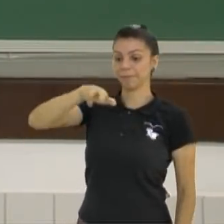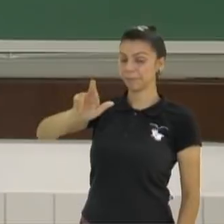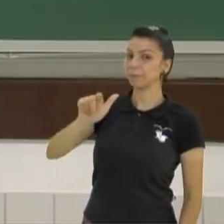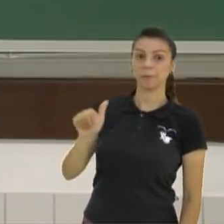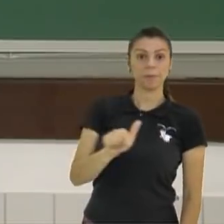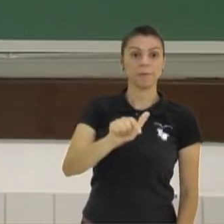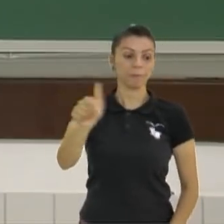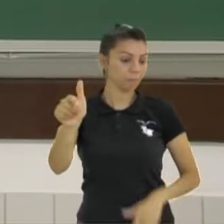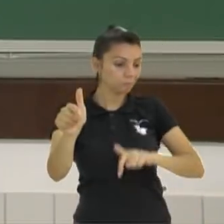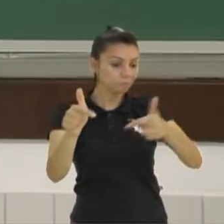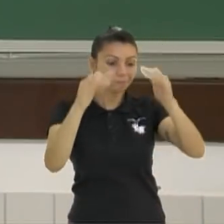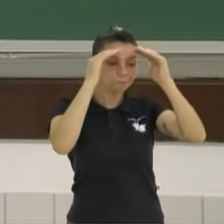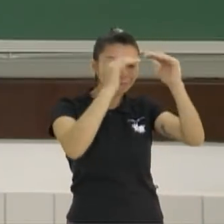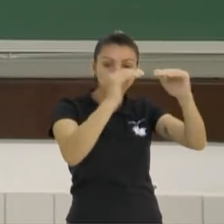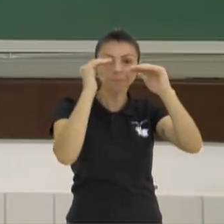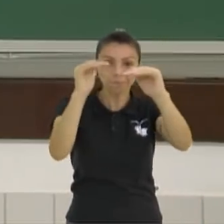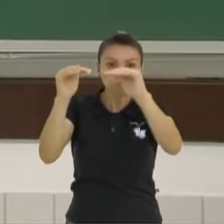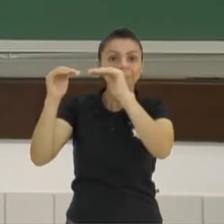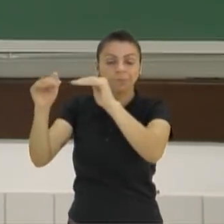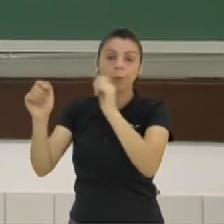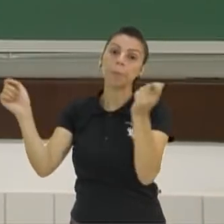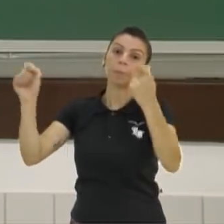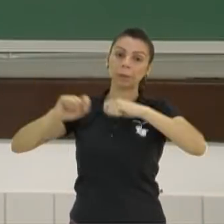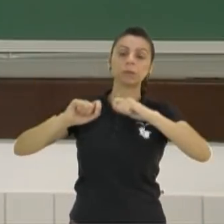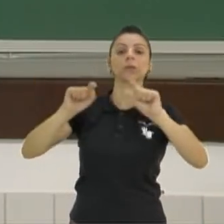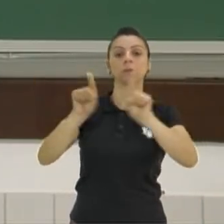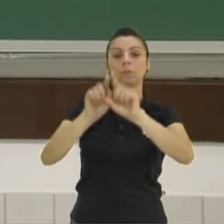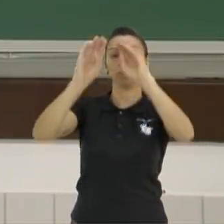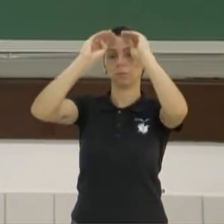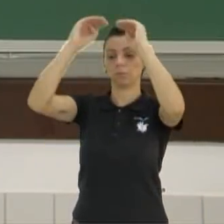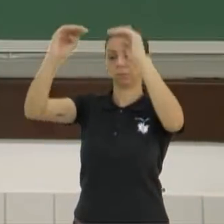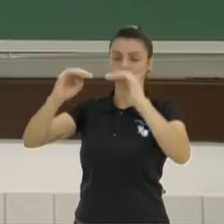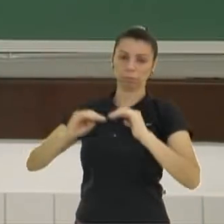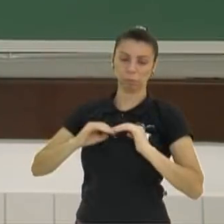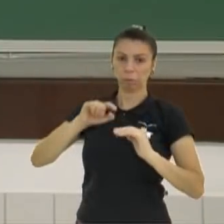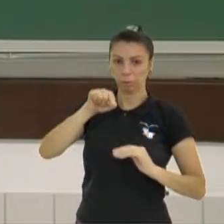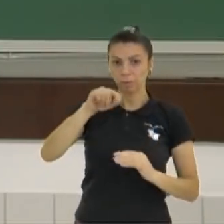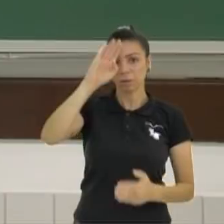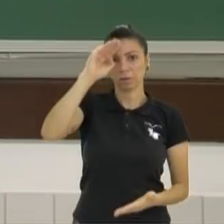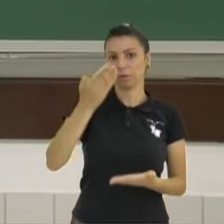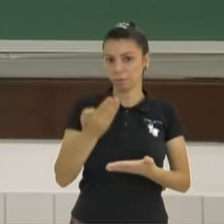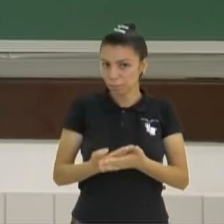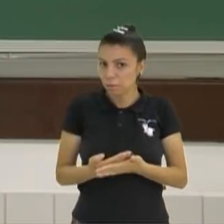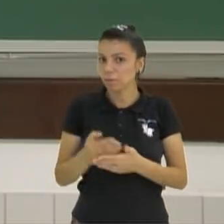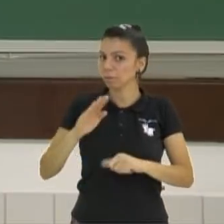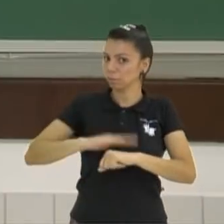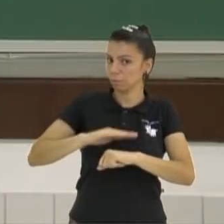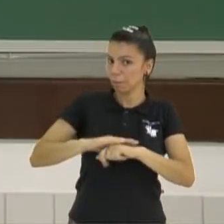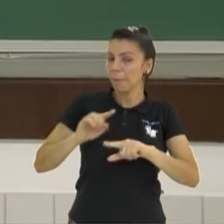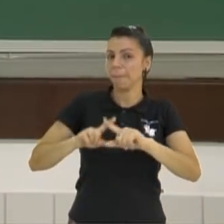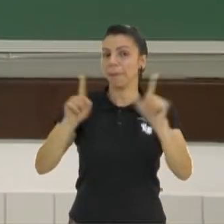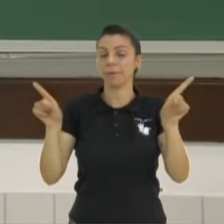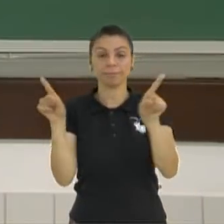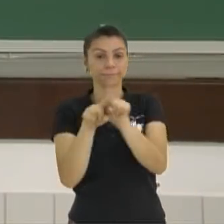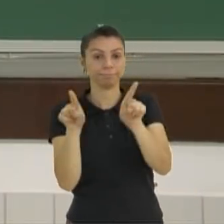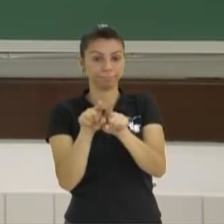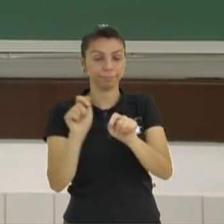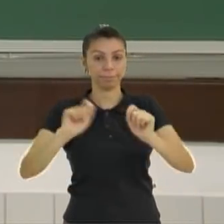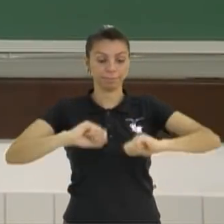religião do outro. Ou seja, você precisa ser respeitado naquilo que você acredita, nas suas convicções, mas também